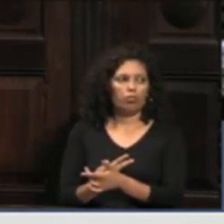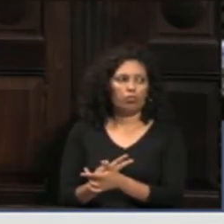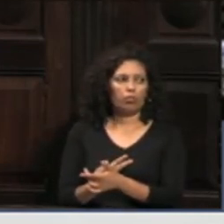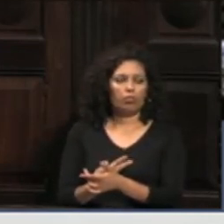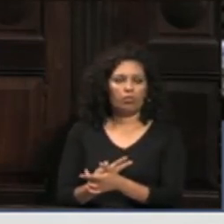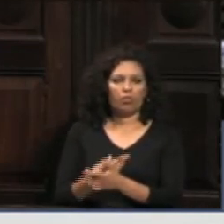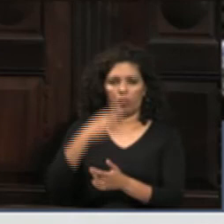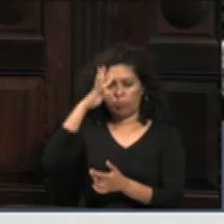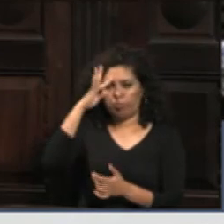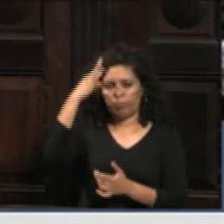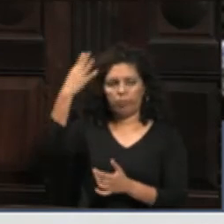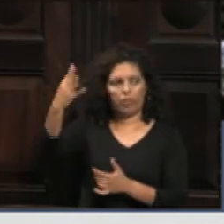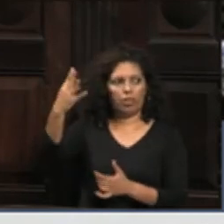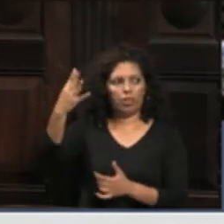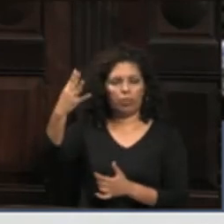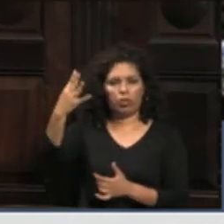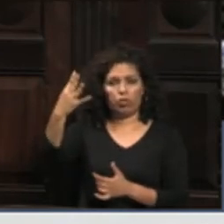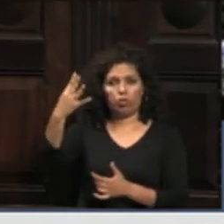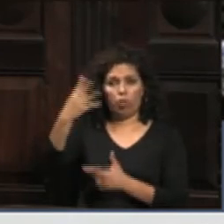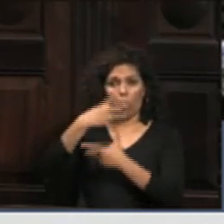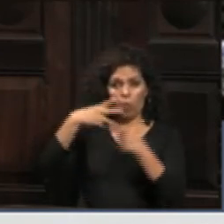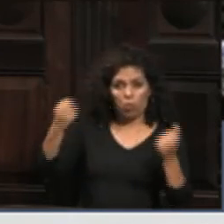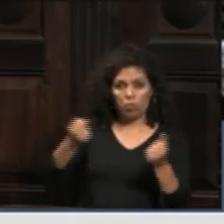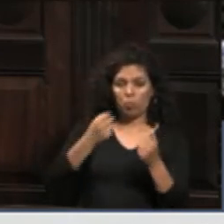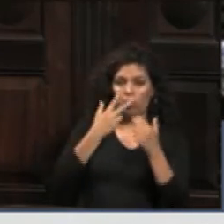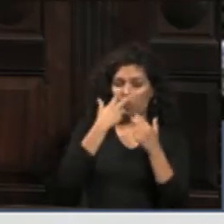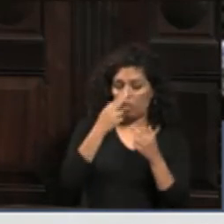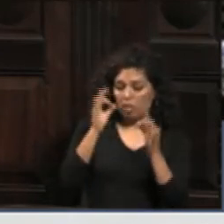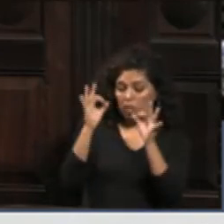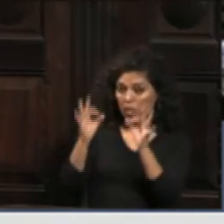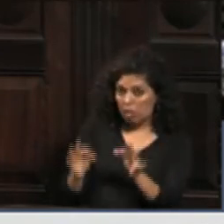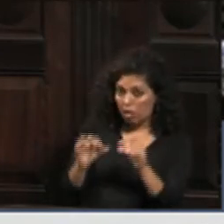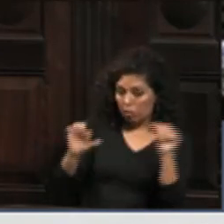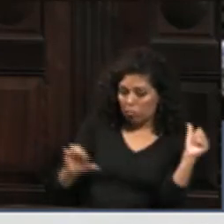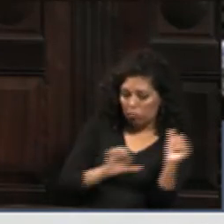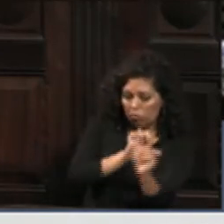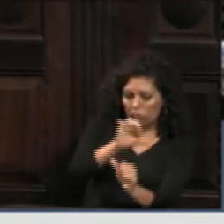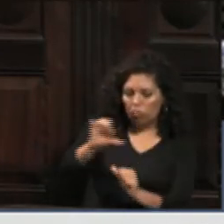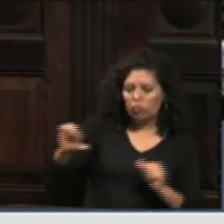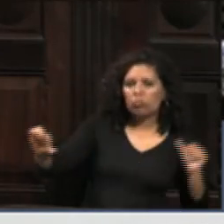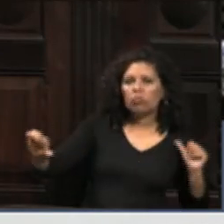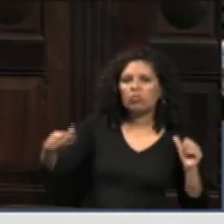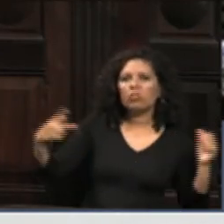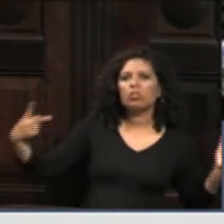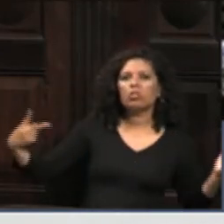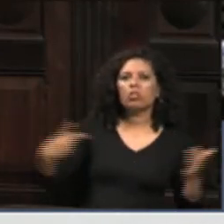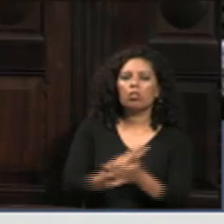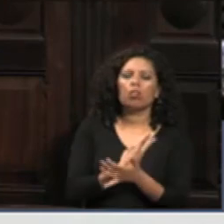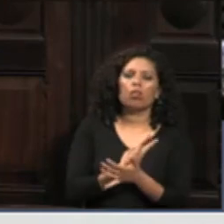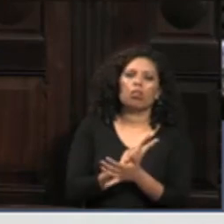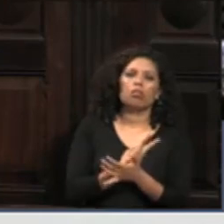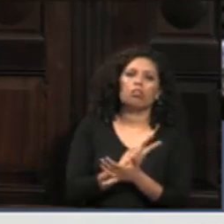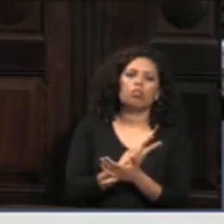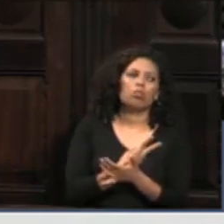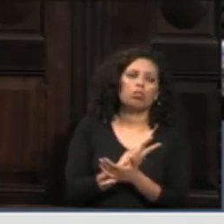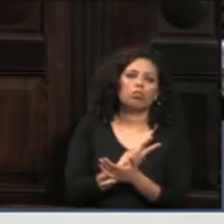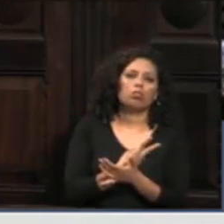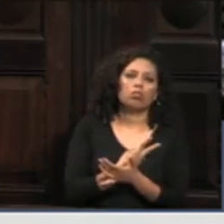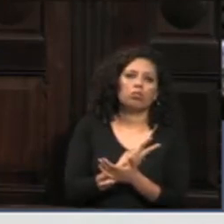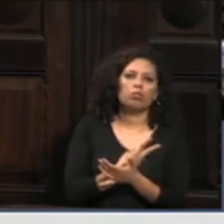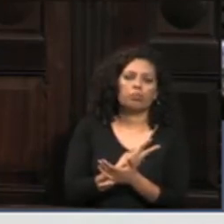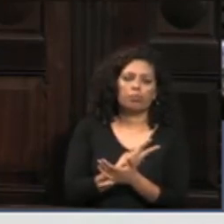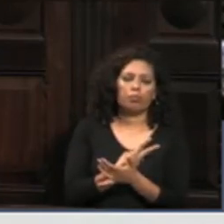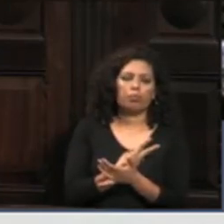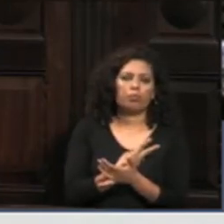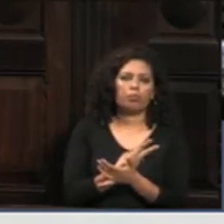para outra, aquilo que parecia se transformar num verdadeiro paraíso, de uma hora para outra se